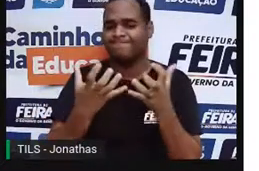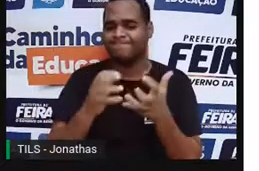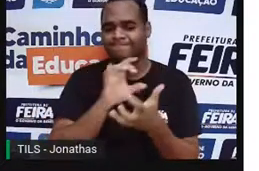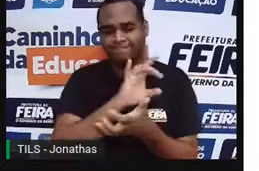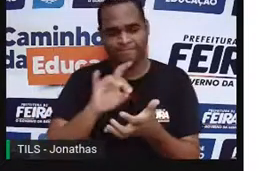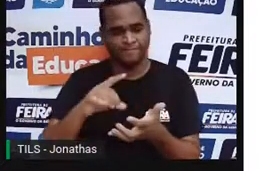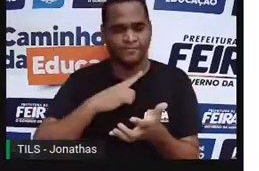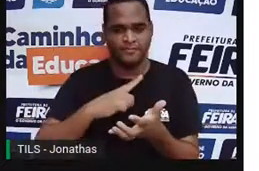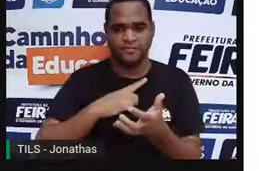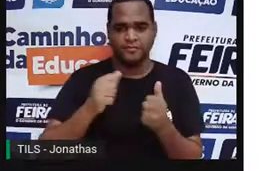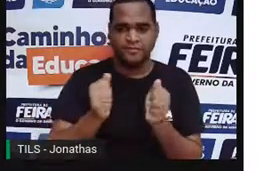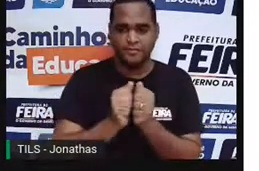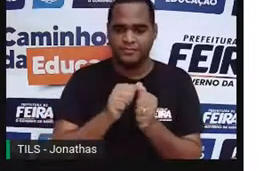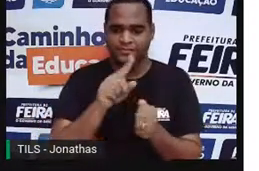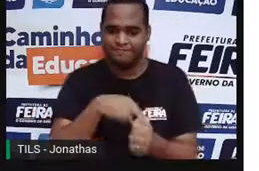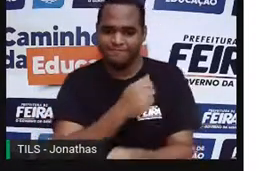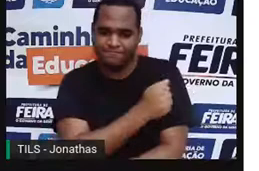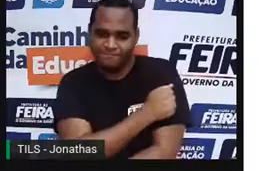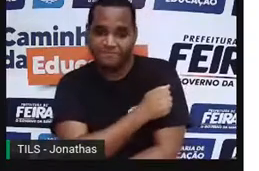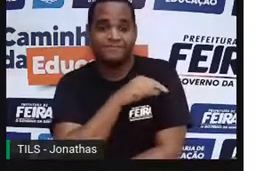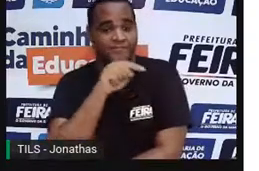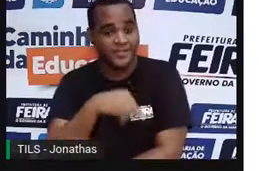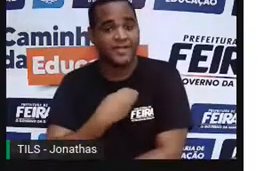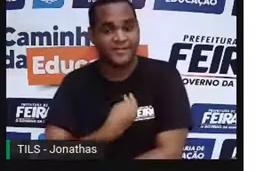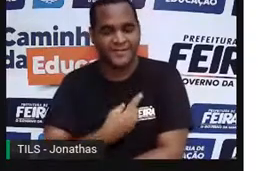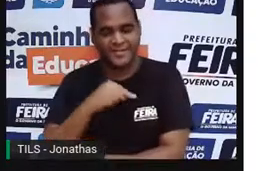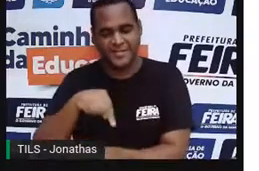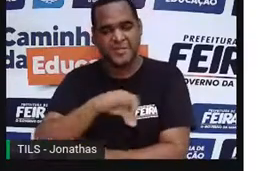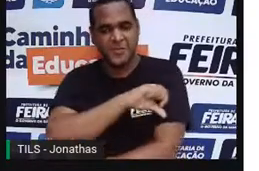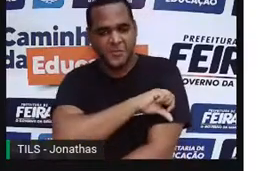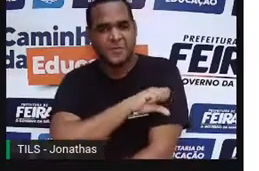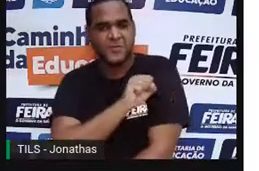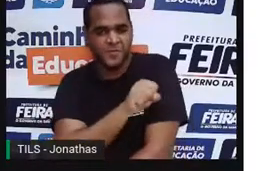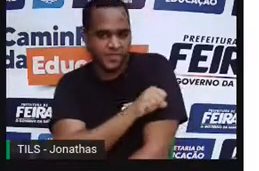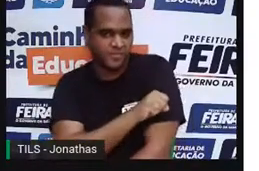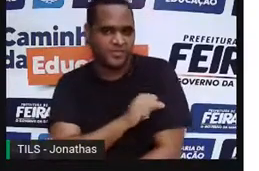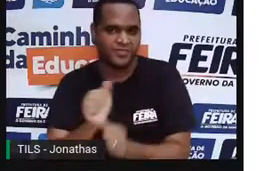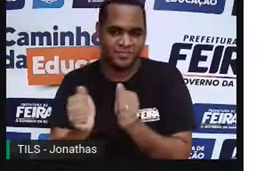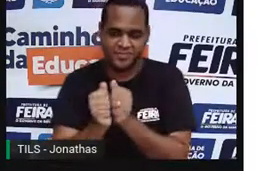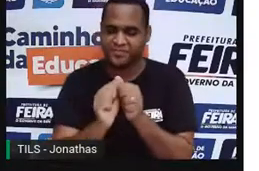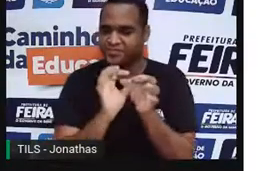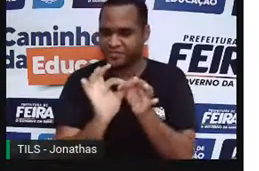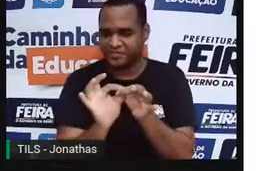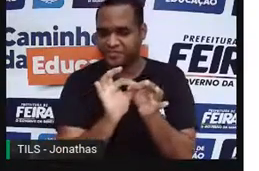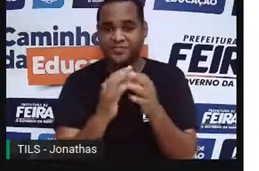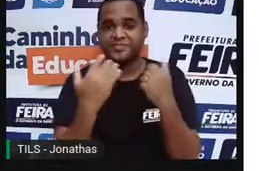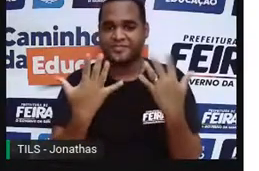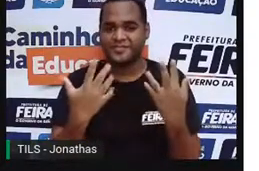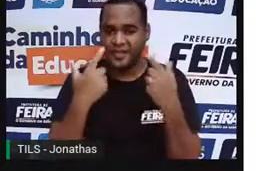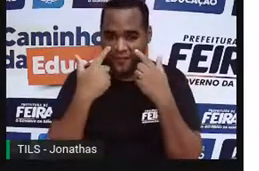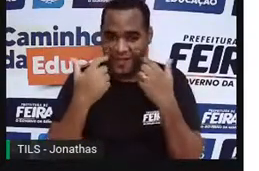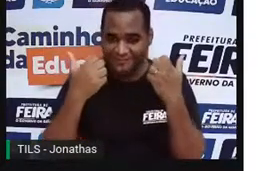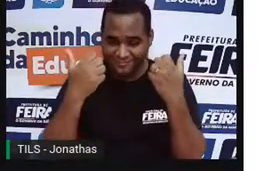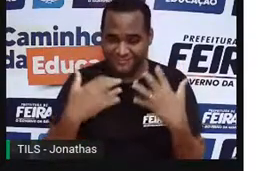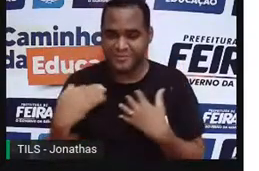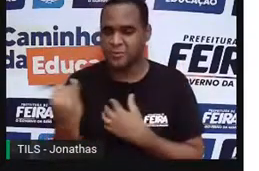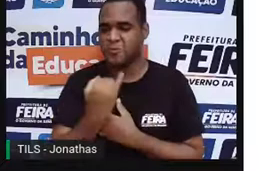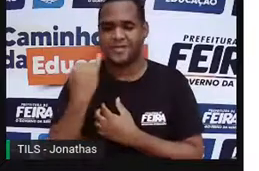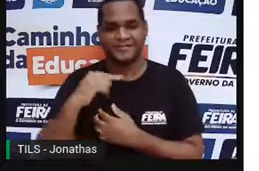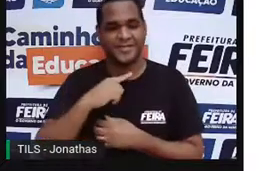ano queridos estudantes do 9º ano que bacana é percorremos uma trajetória